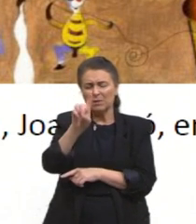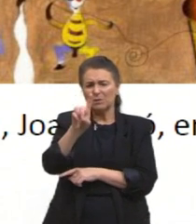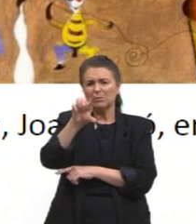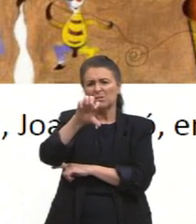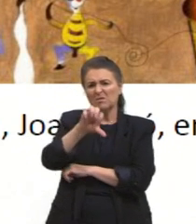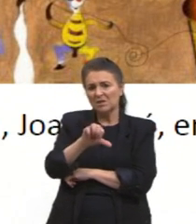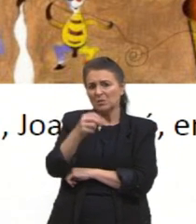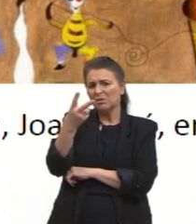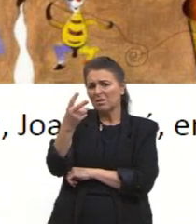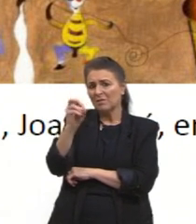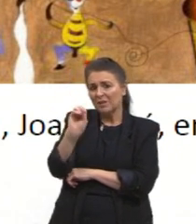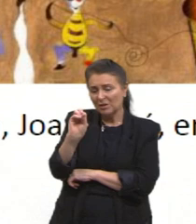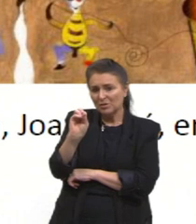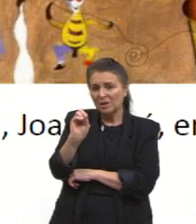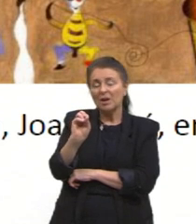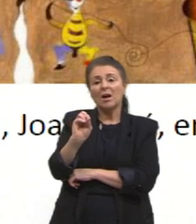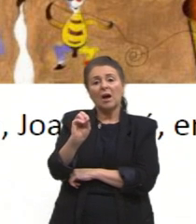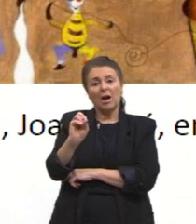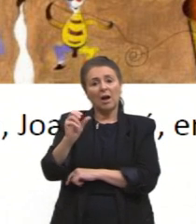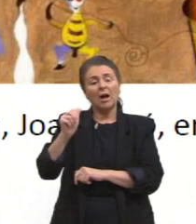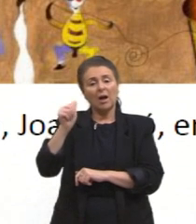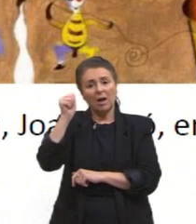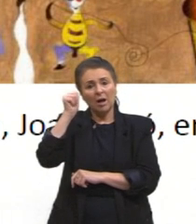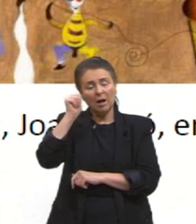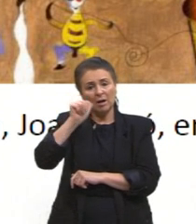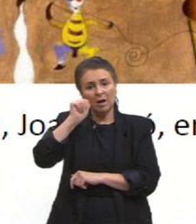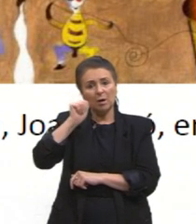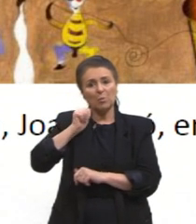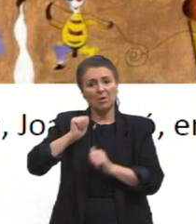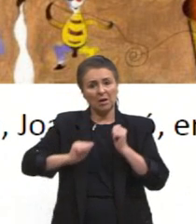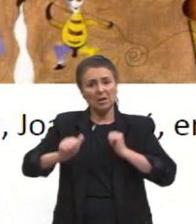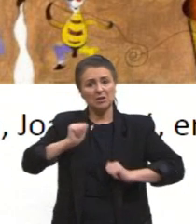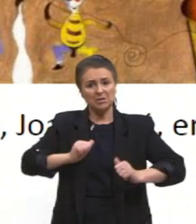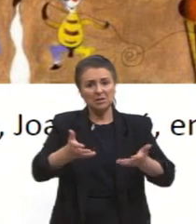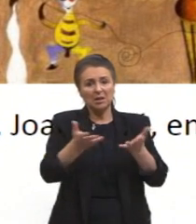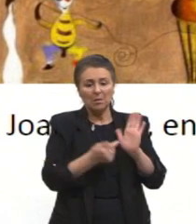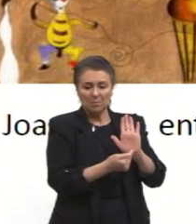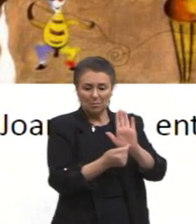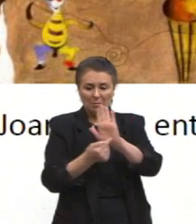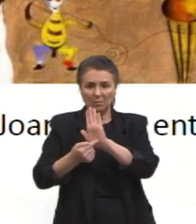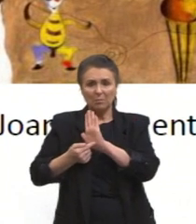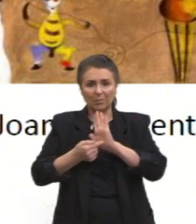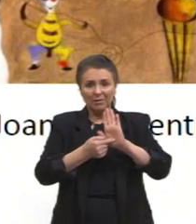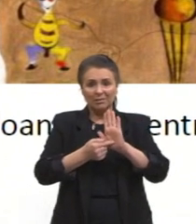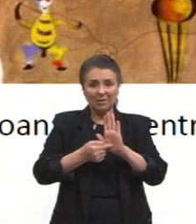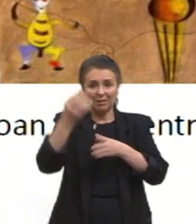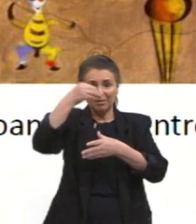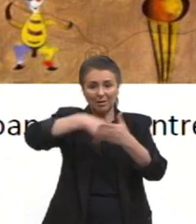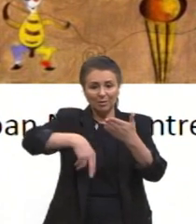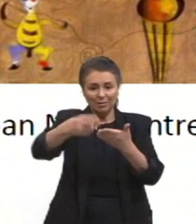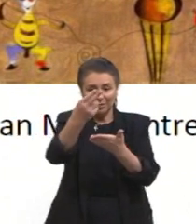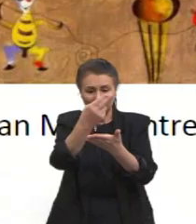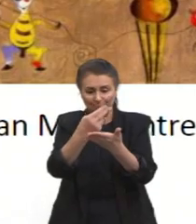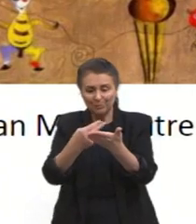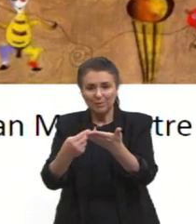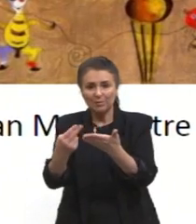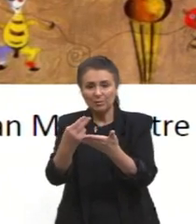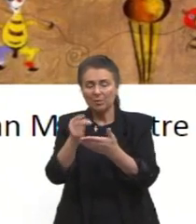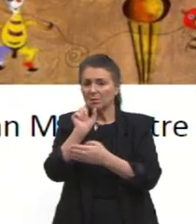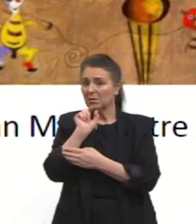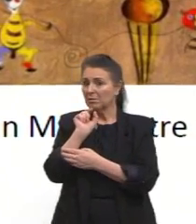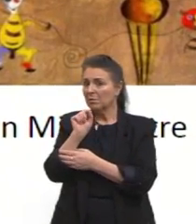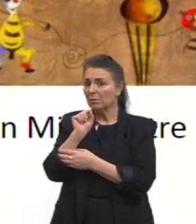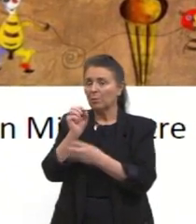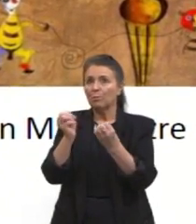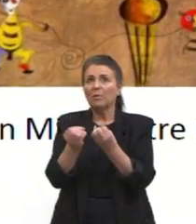1920 artista tenta trazer para expor então nessa pintura que é essa questão de